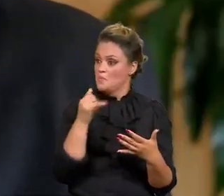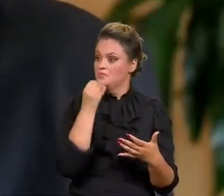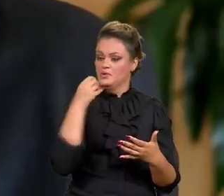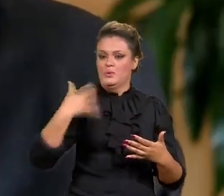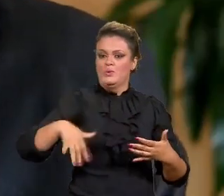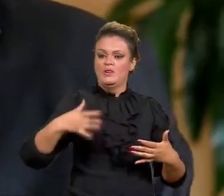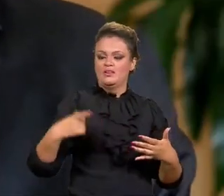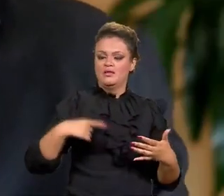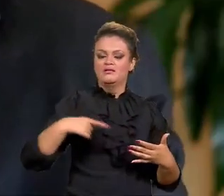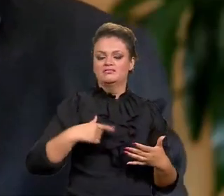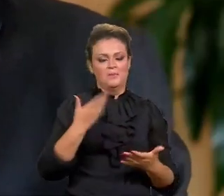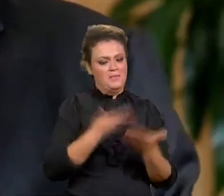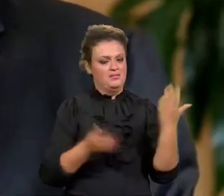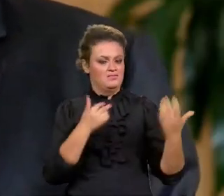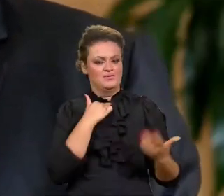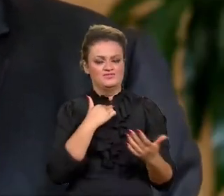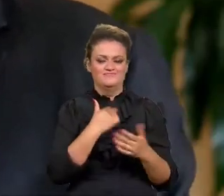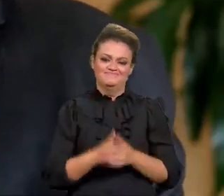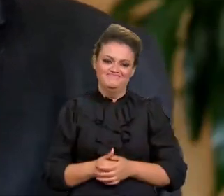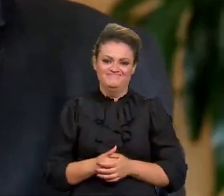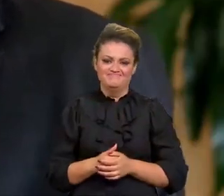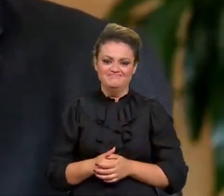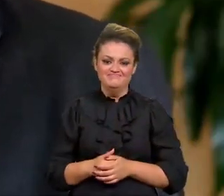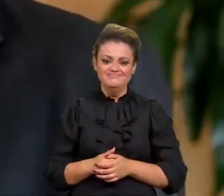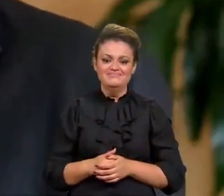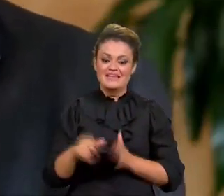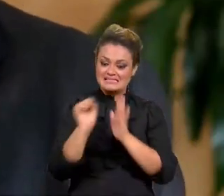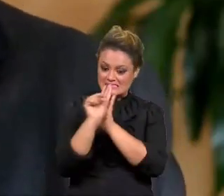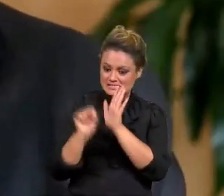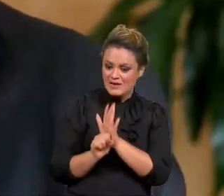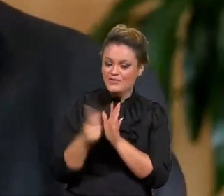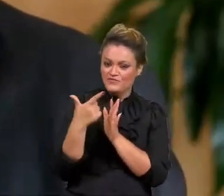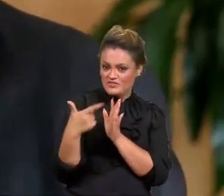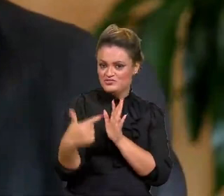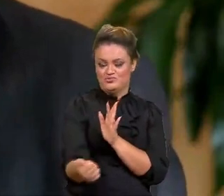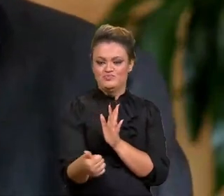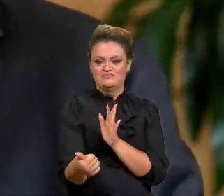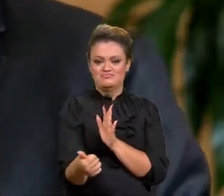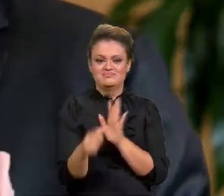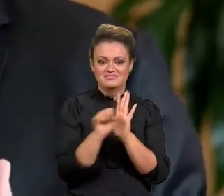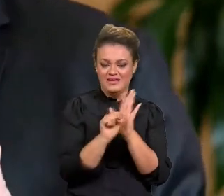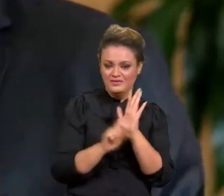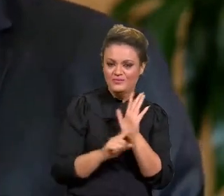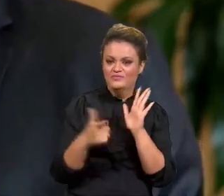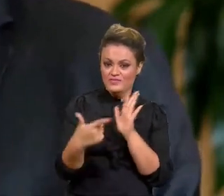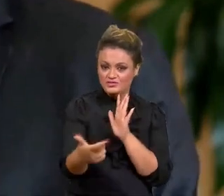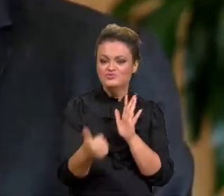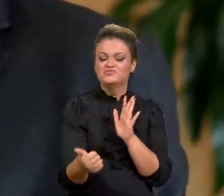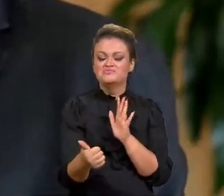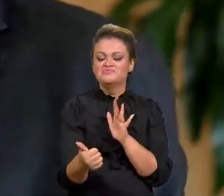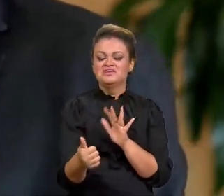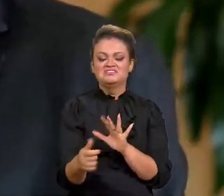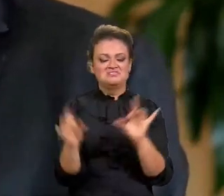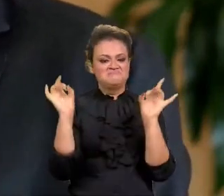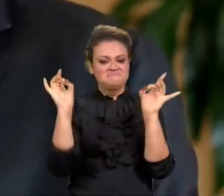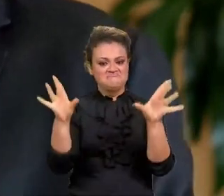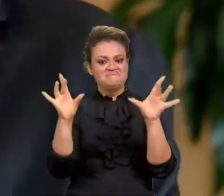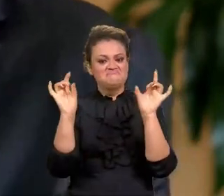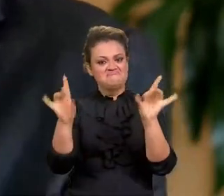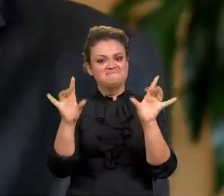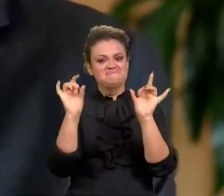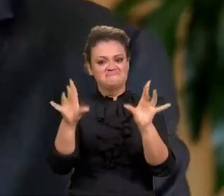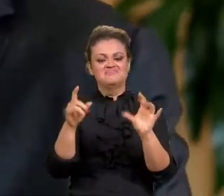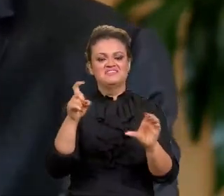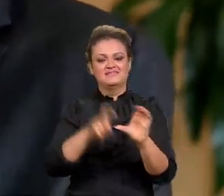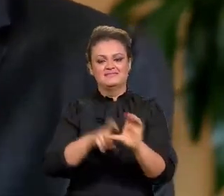Eu acho que o século XXI definitivamente vai ser o século da independência verdadeira do Brasil, do